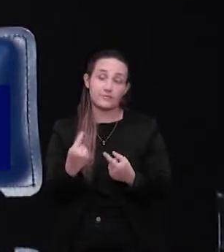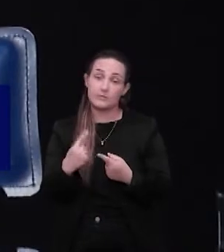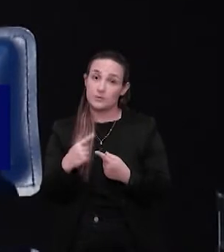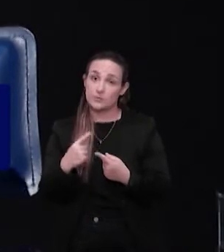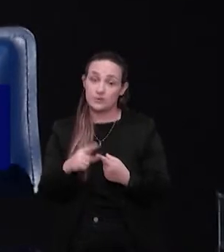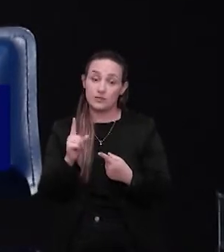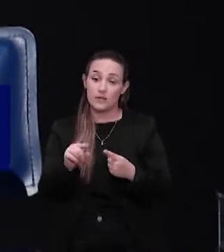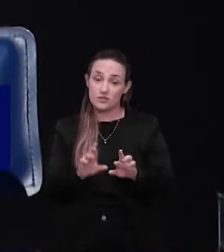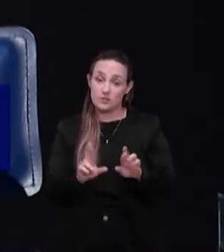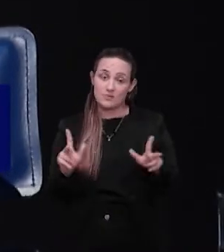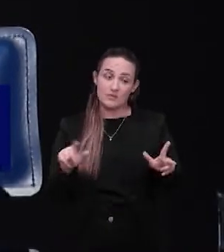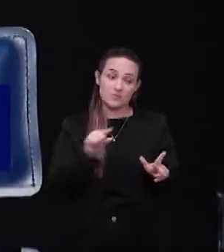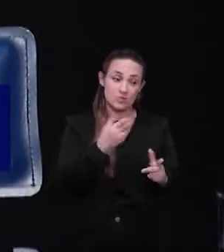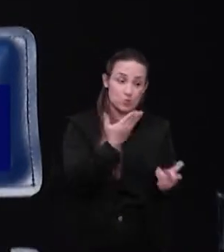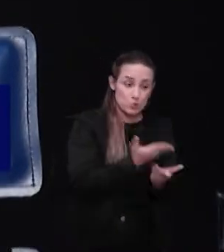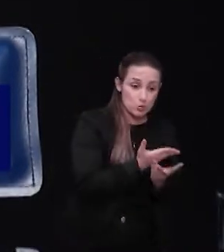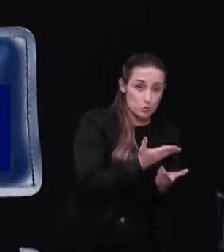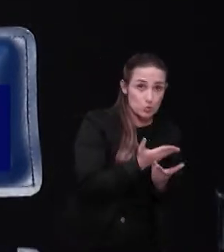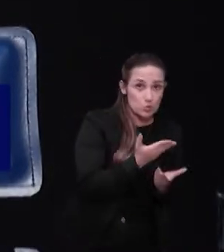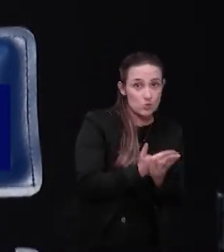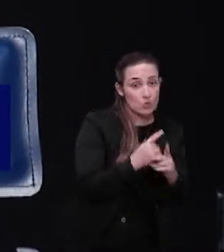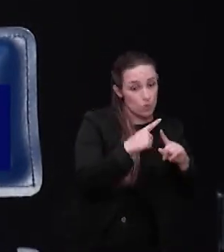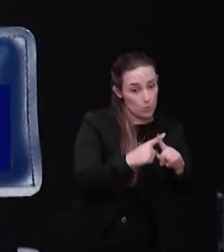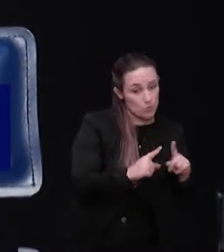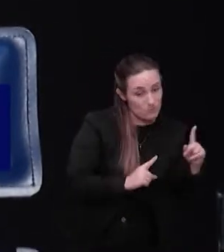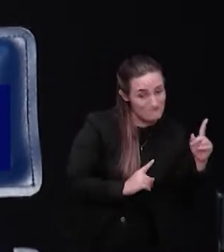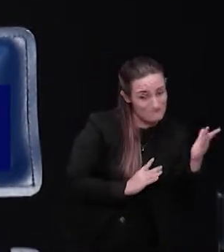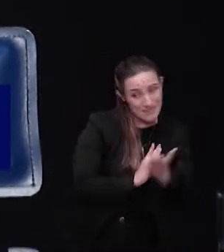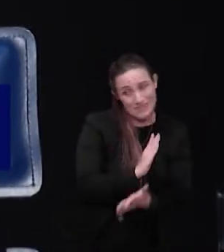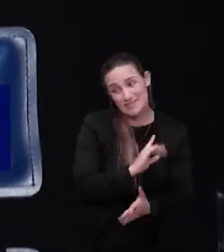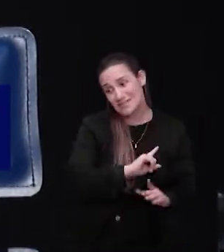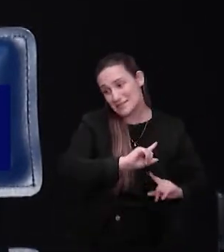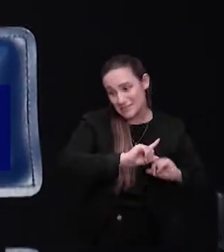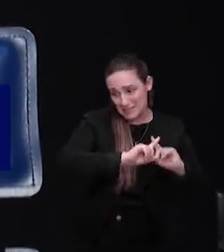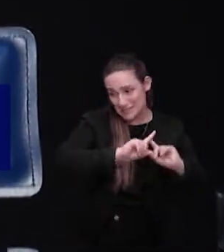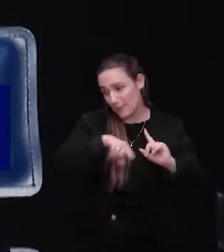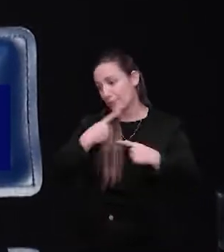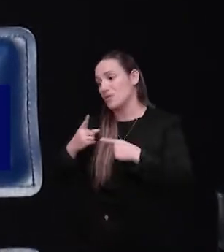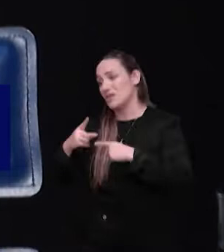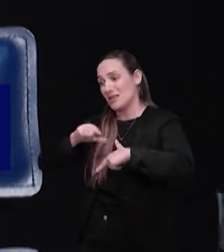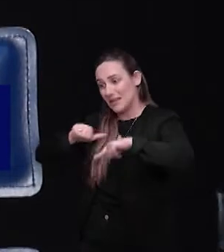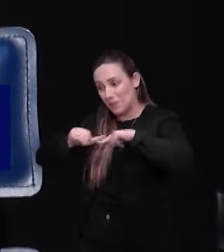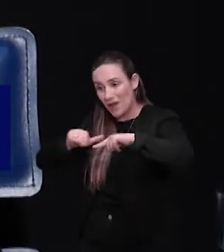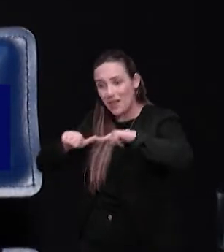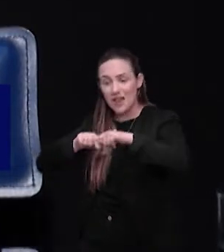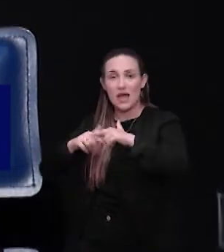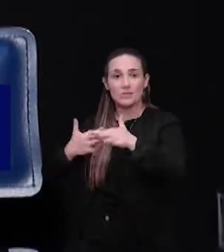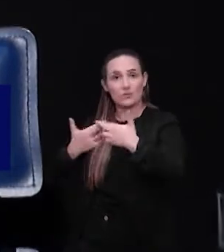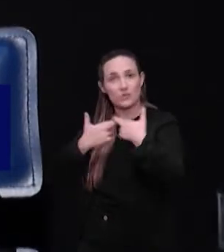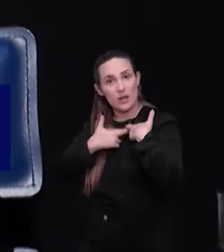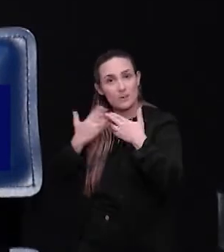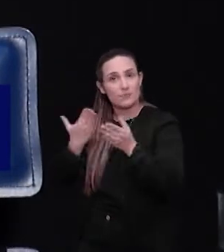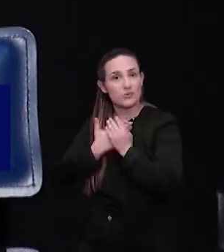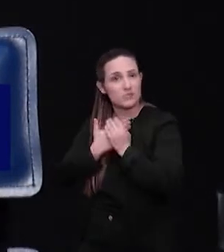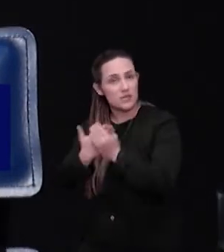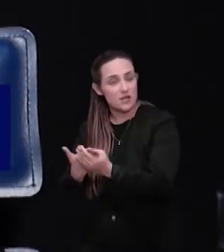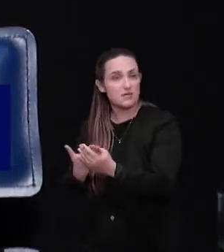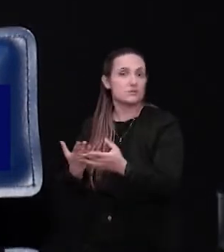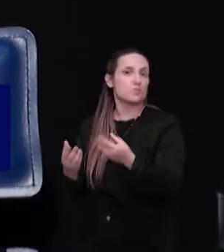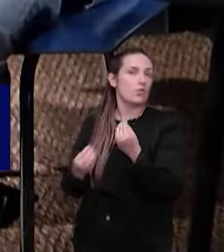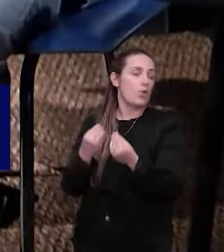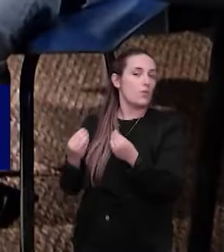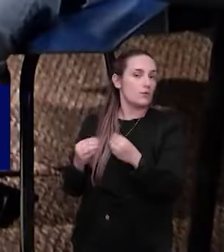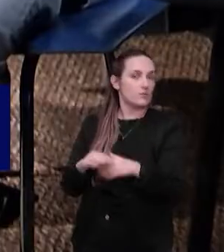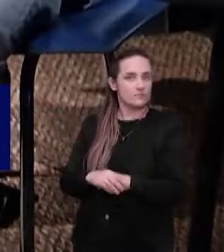gente sabe que uma coisa é o estudo teórico, os conceitos, e a prática, a responsabilidade, o peso, os processos,